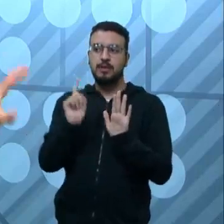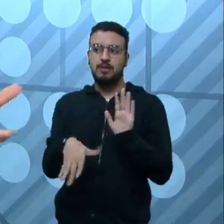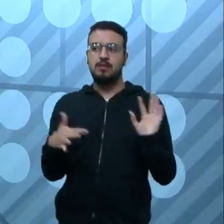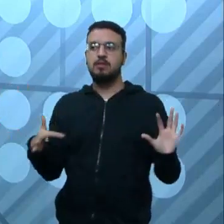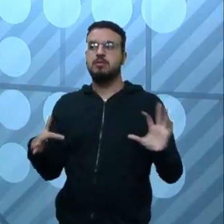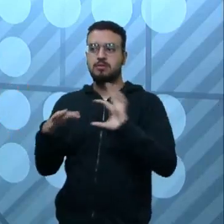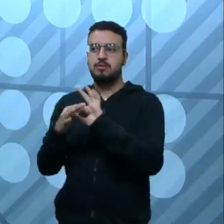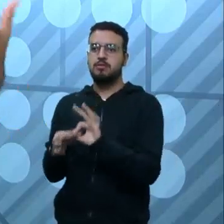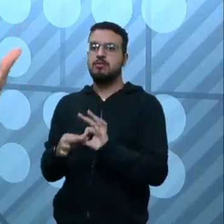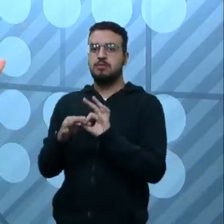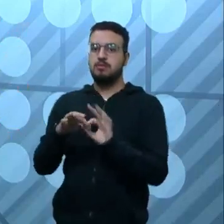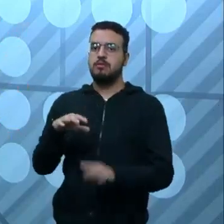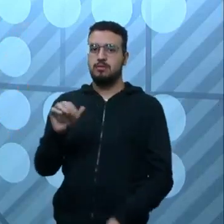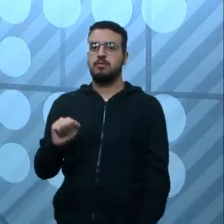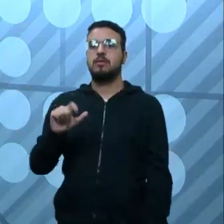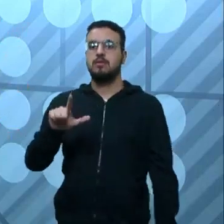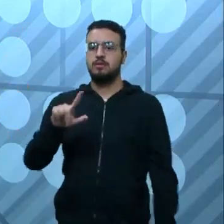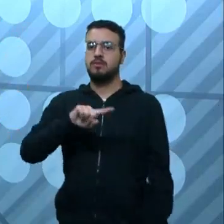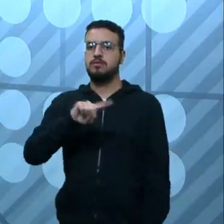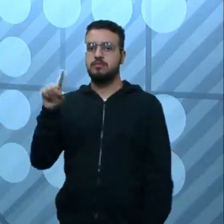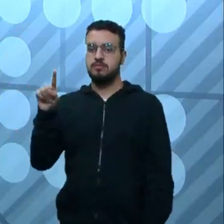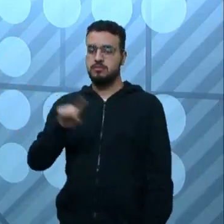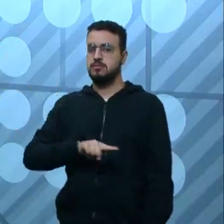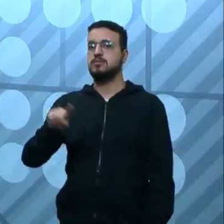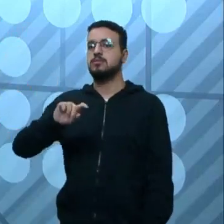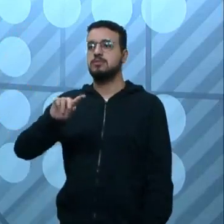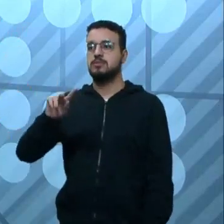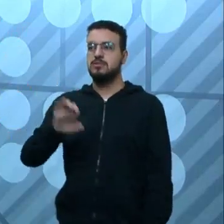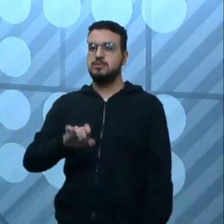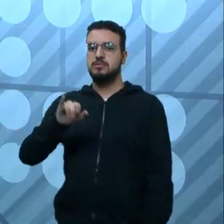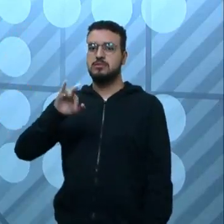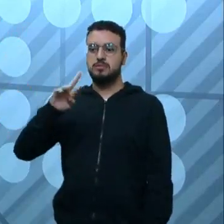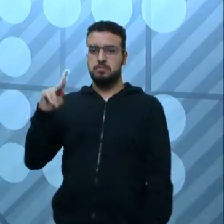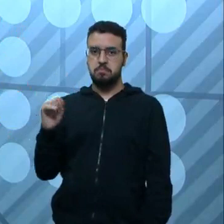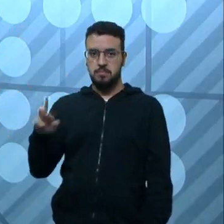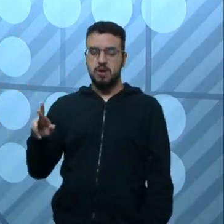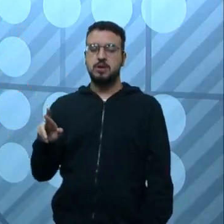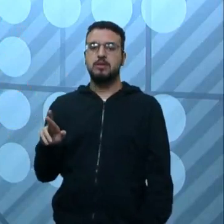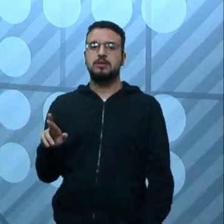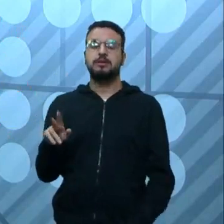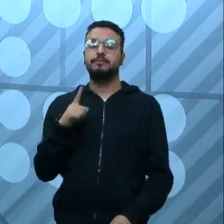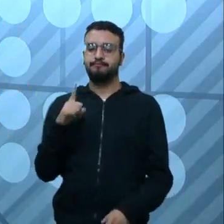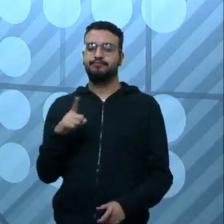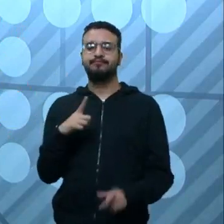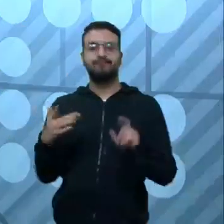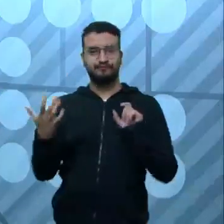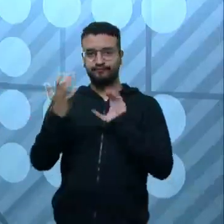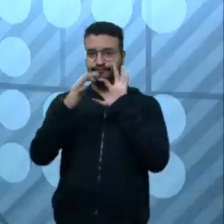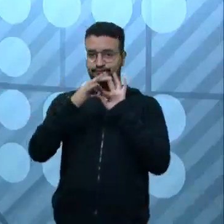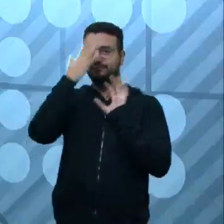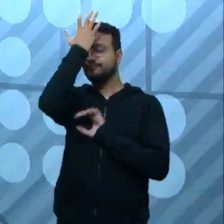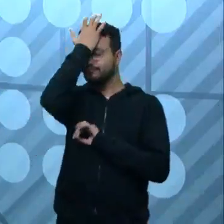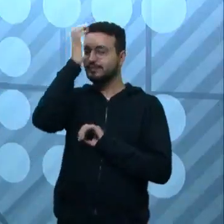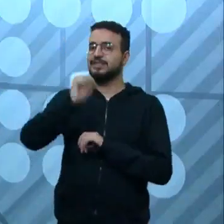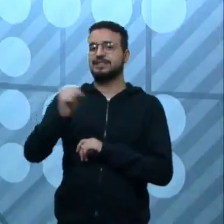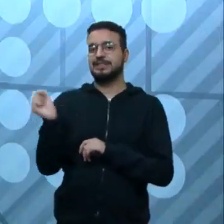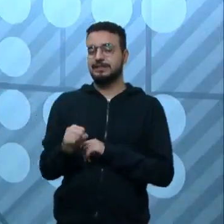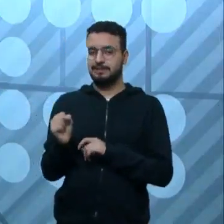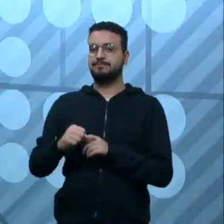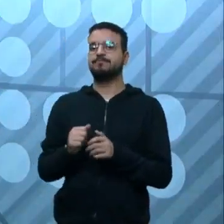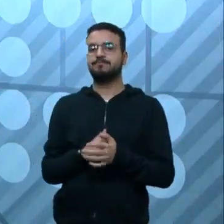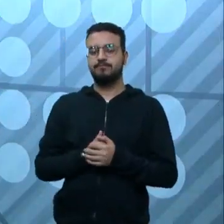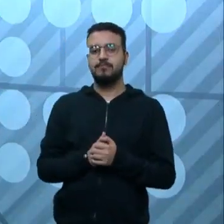que realmente é muito complicada e afeta muito pessoas de uma idade mais avançada, tá